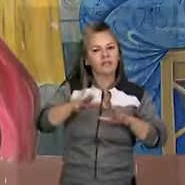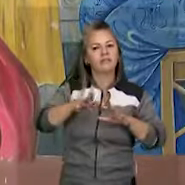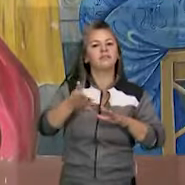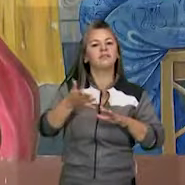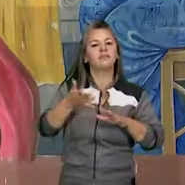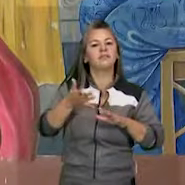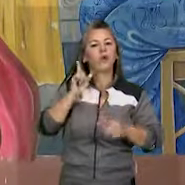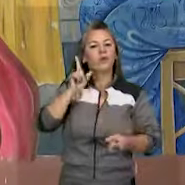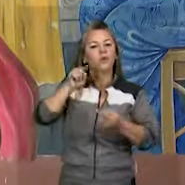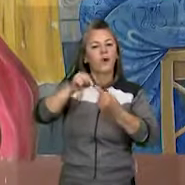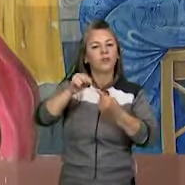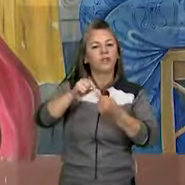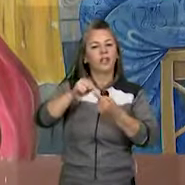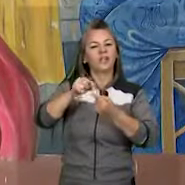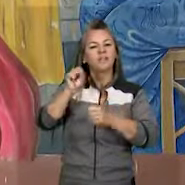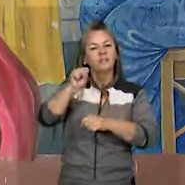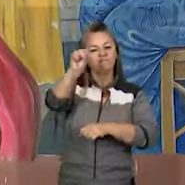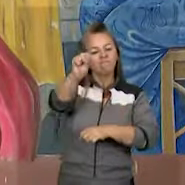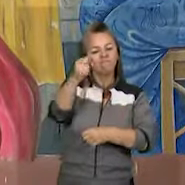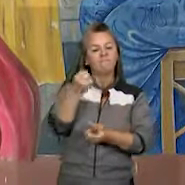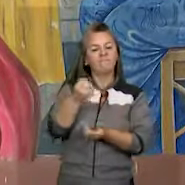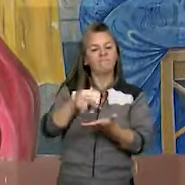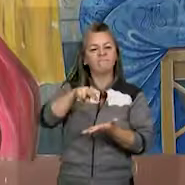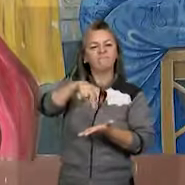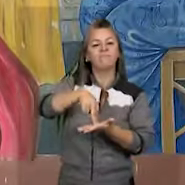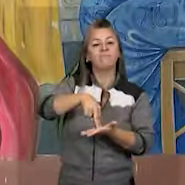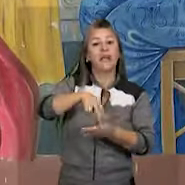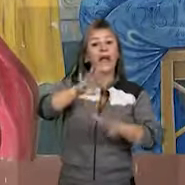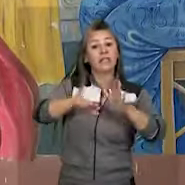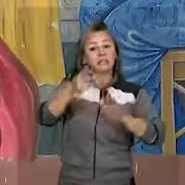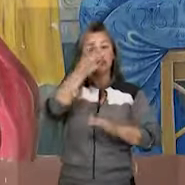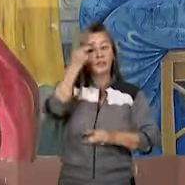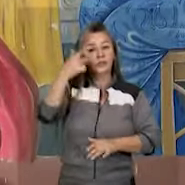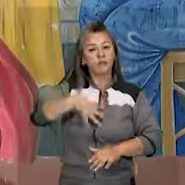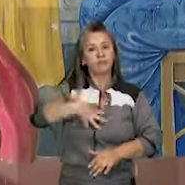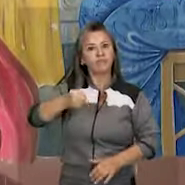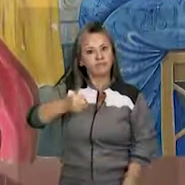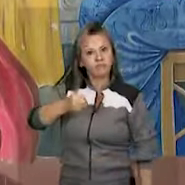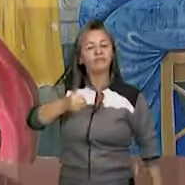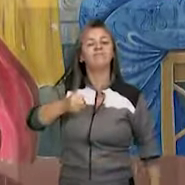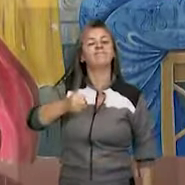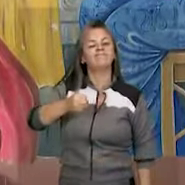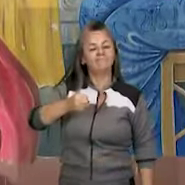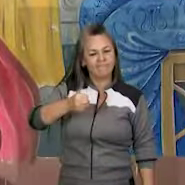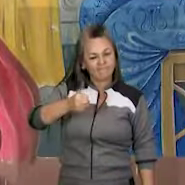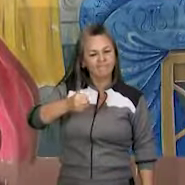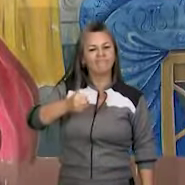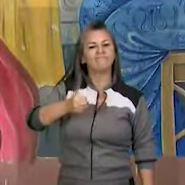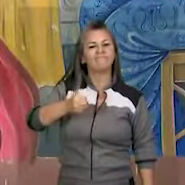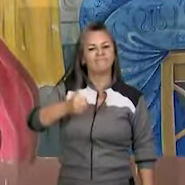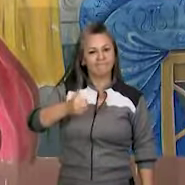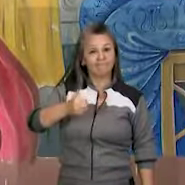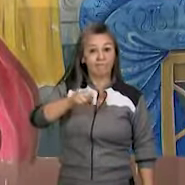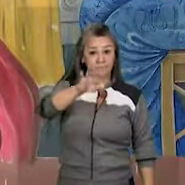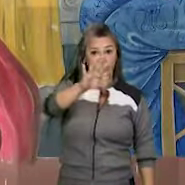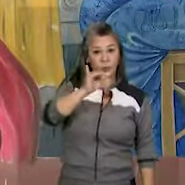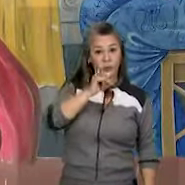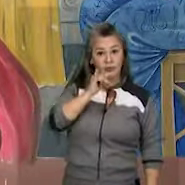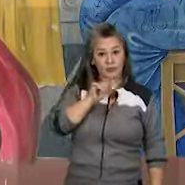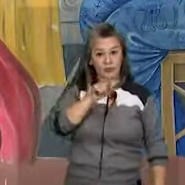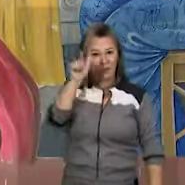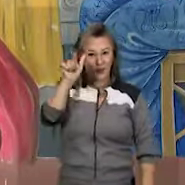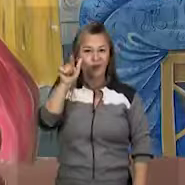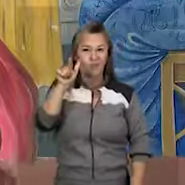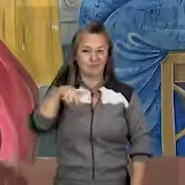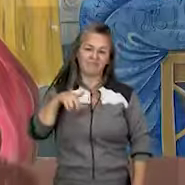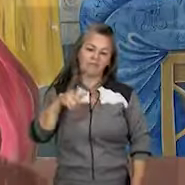diversas formas, né, de resistência à escravidão. Quando a gente está falando, né, de, por exemplo, resistência contemporânea, que